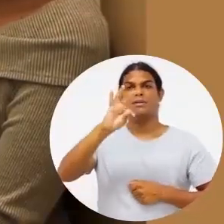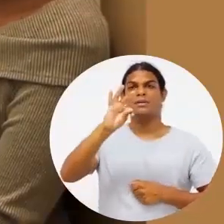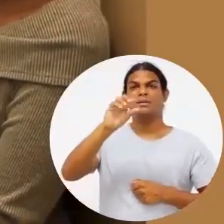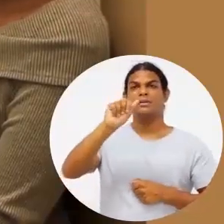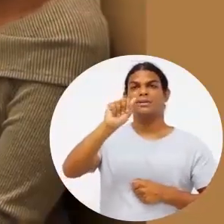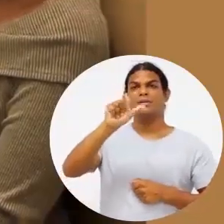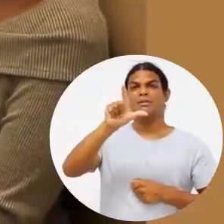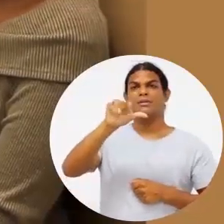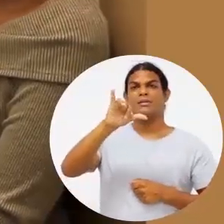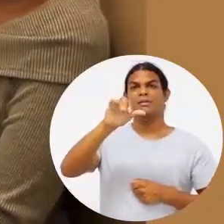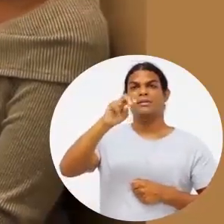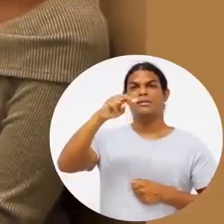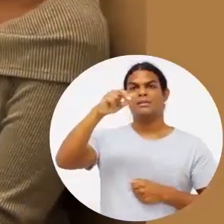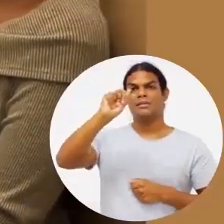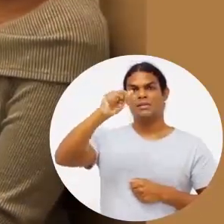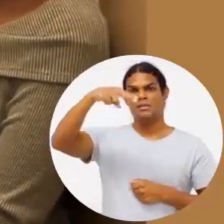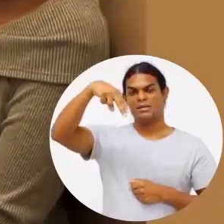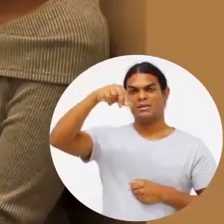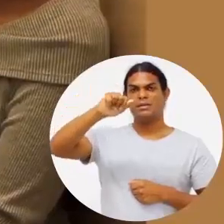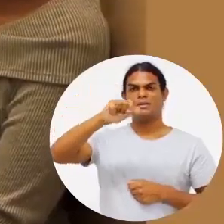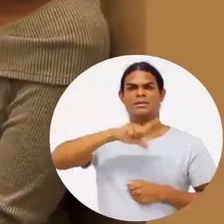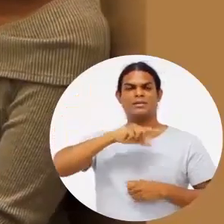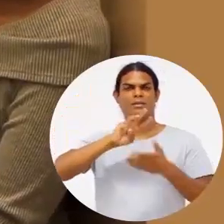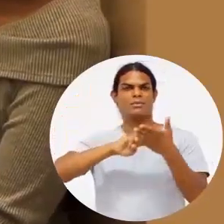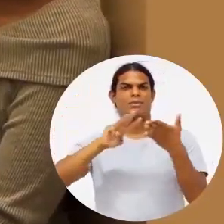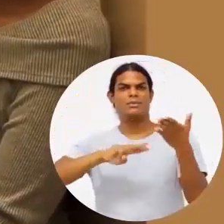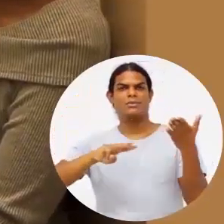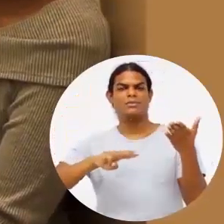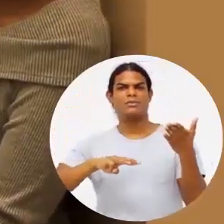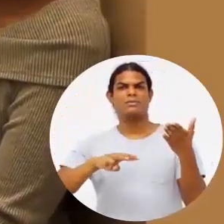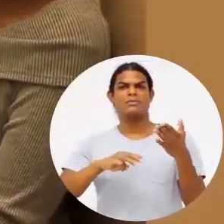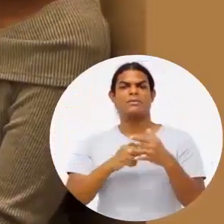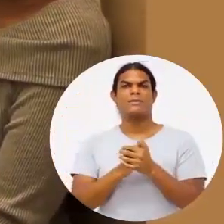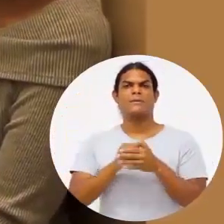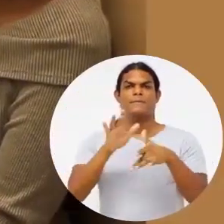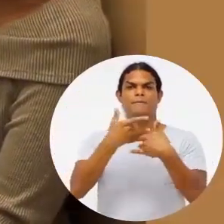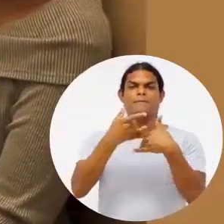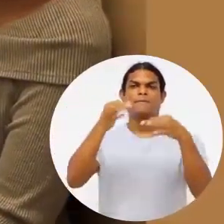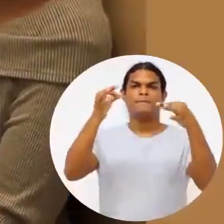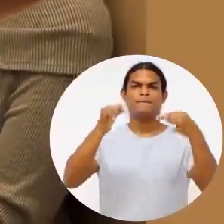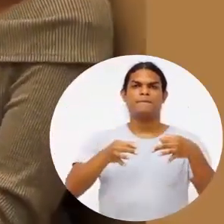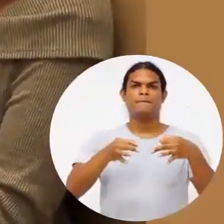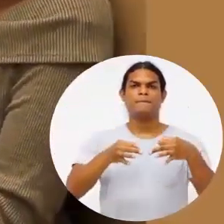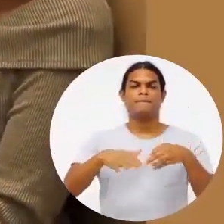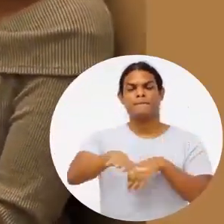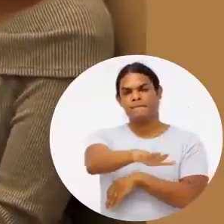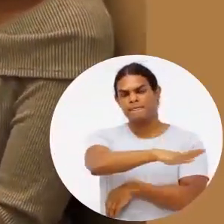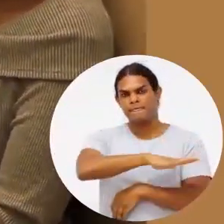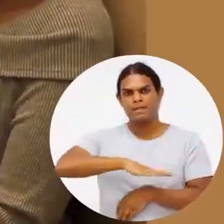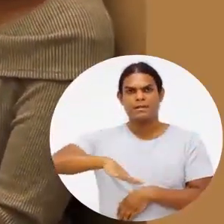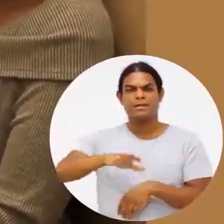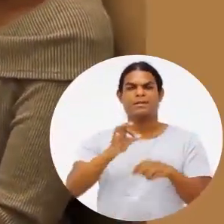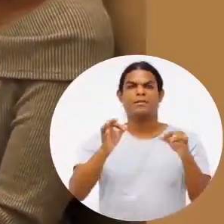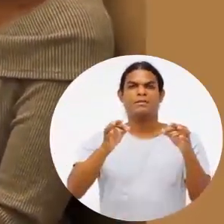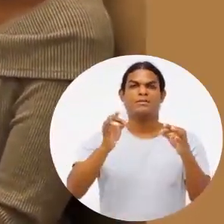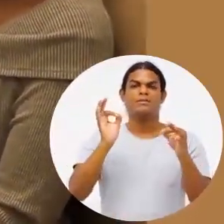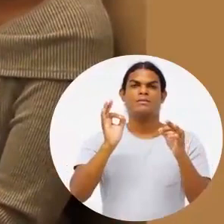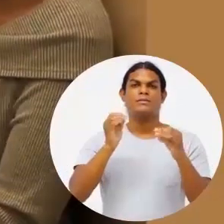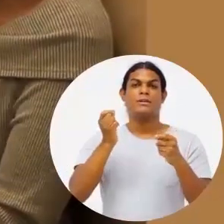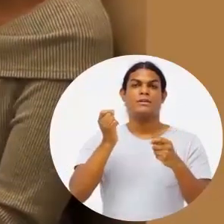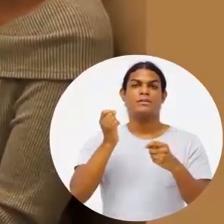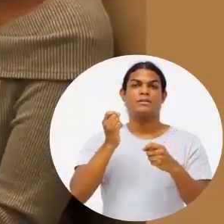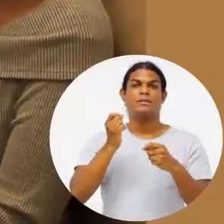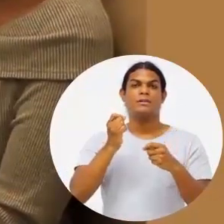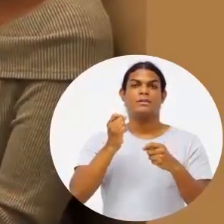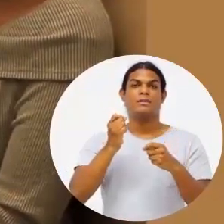pesquisadora, a professora Hermínia Taianese, e ela tem uma metodologia que insere a ergonomia no ambiente construído na fase projetual,